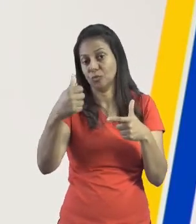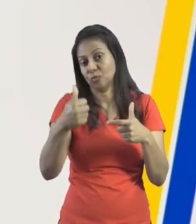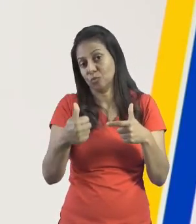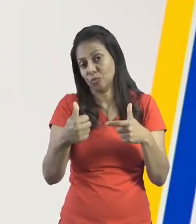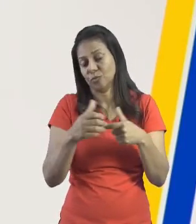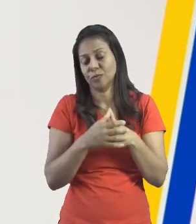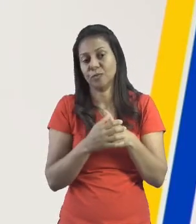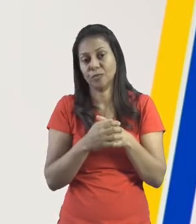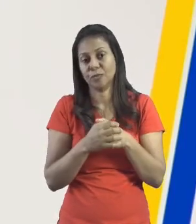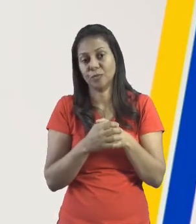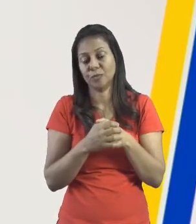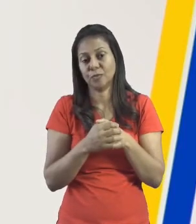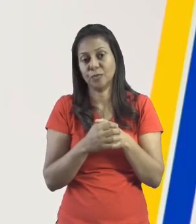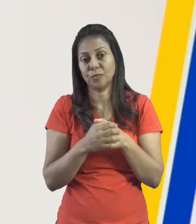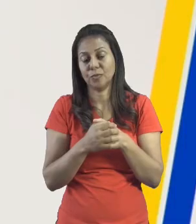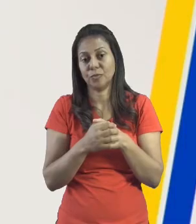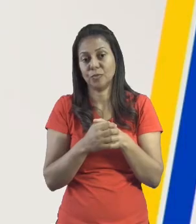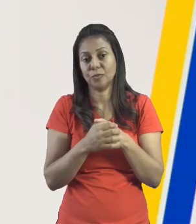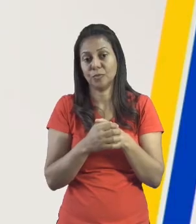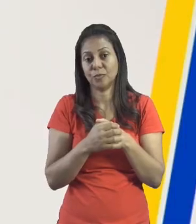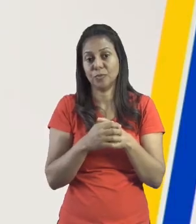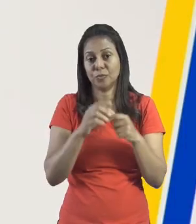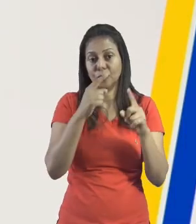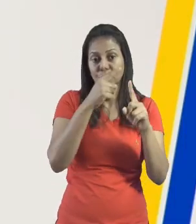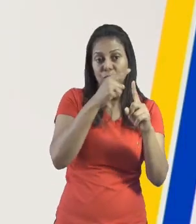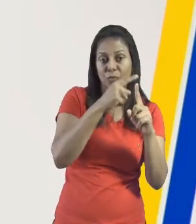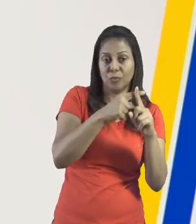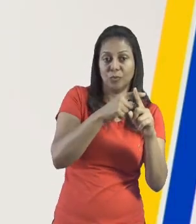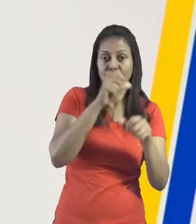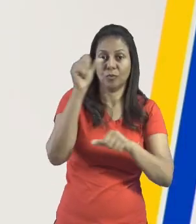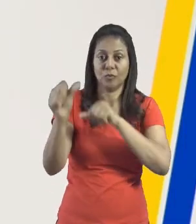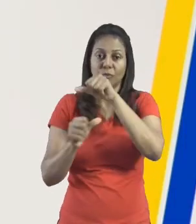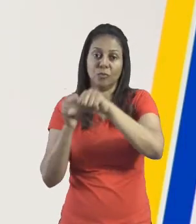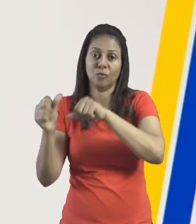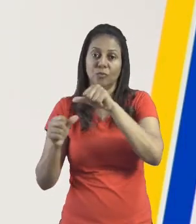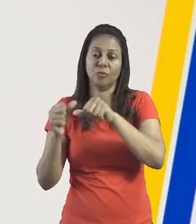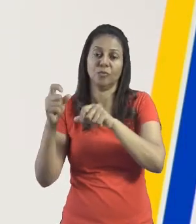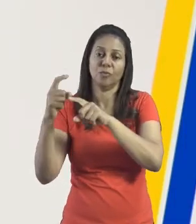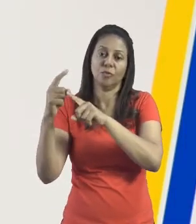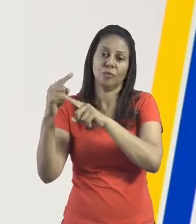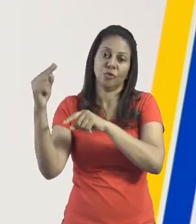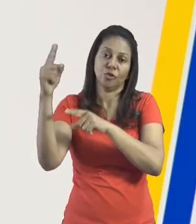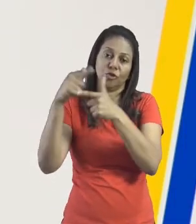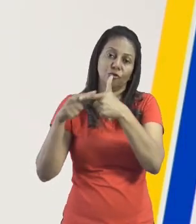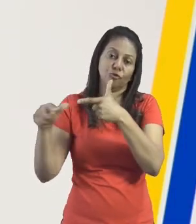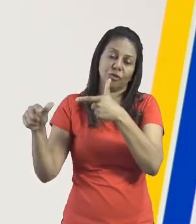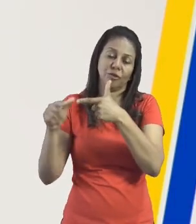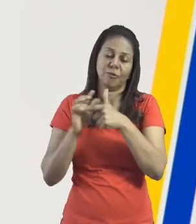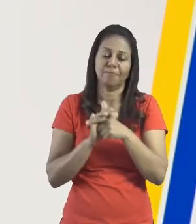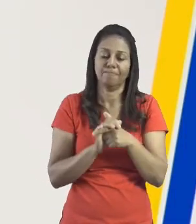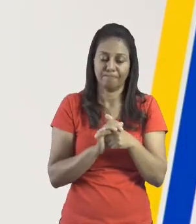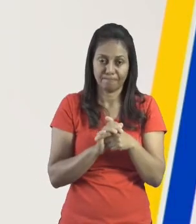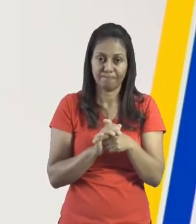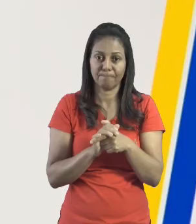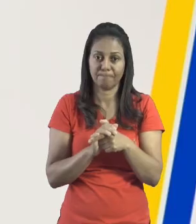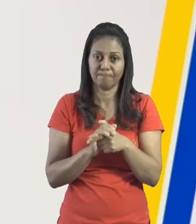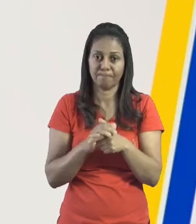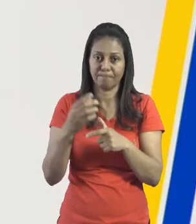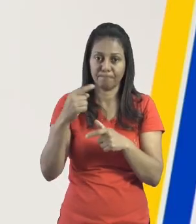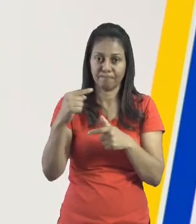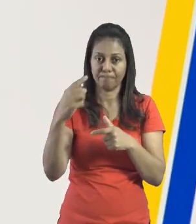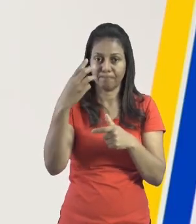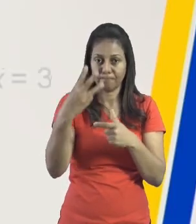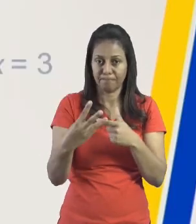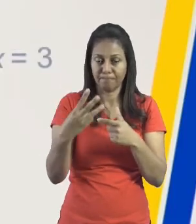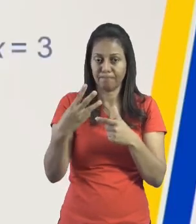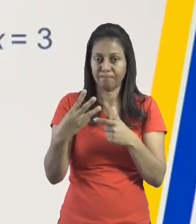1. Ou seja, como se ele estivesse multiplicando o x, passou para o outro lado, dividindo o menos 3. Ao fazer